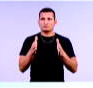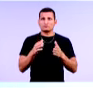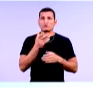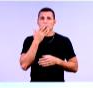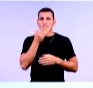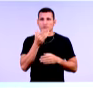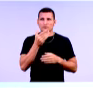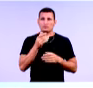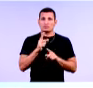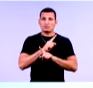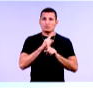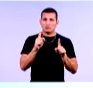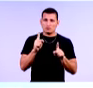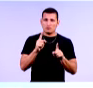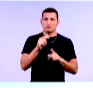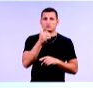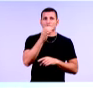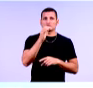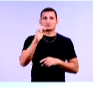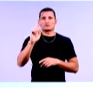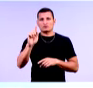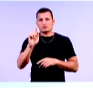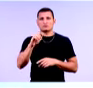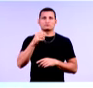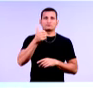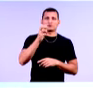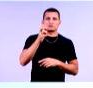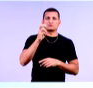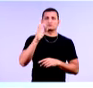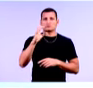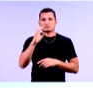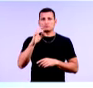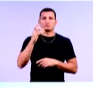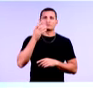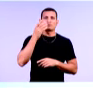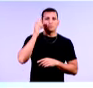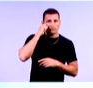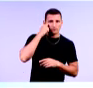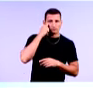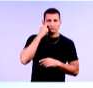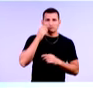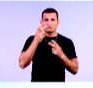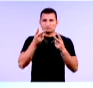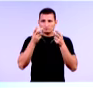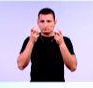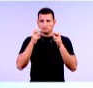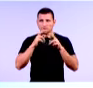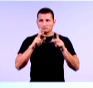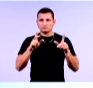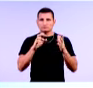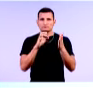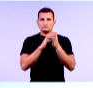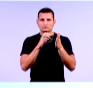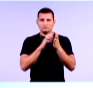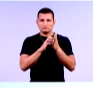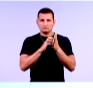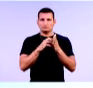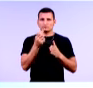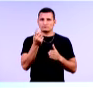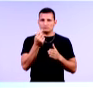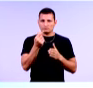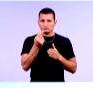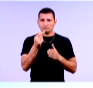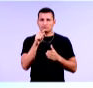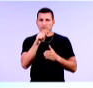cor. E não 100 gramas, 15 centímetros e preto. Perceberam a diferença entre características e o valor